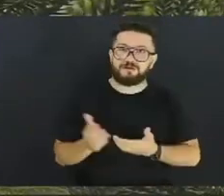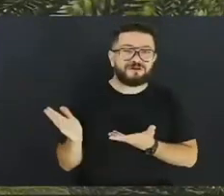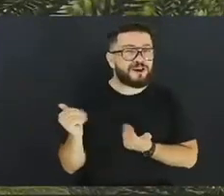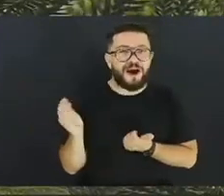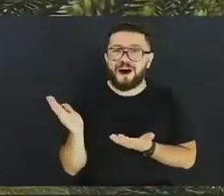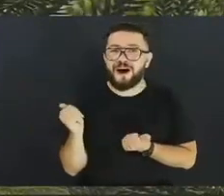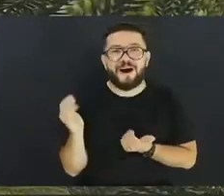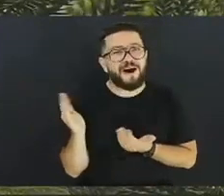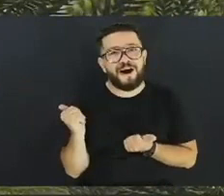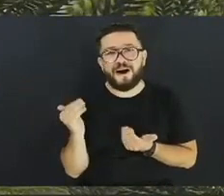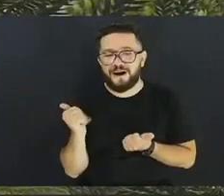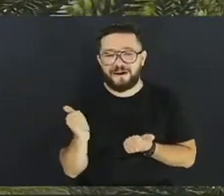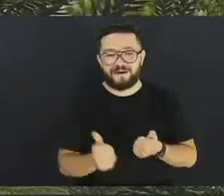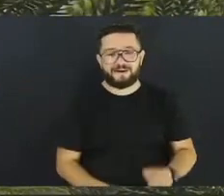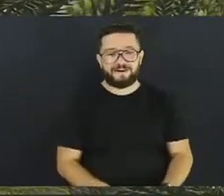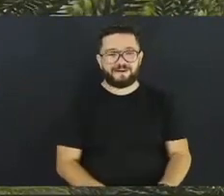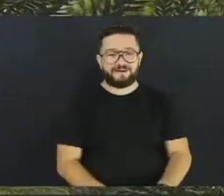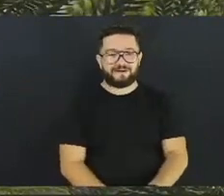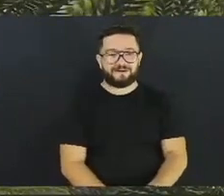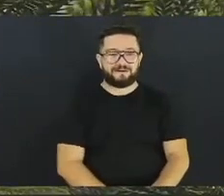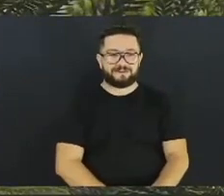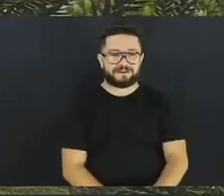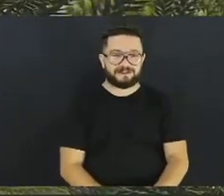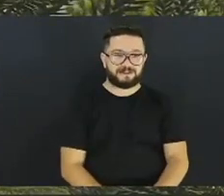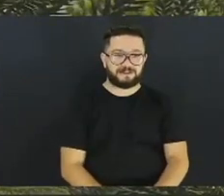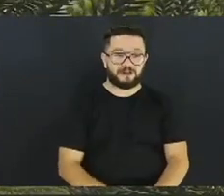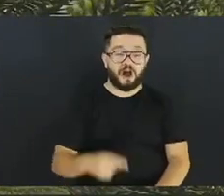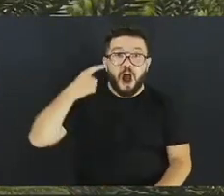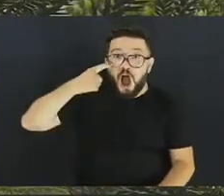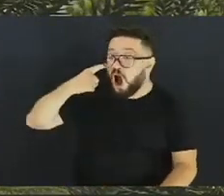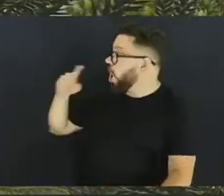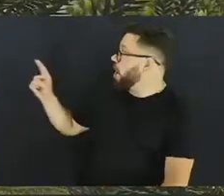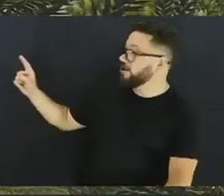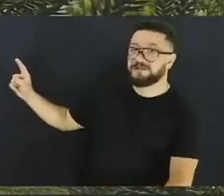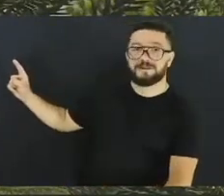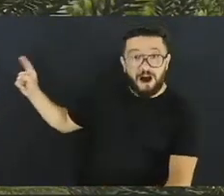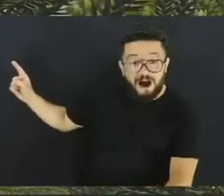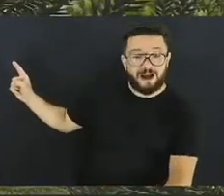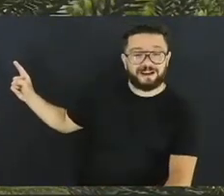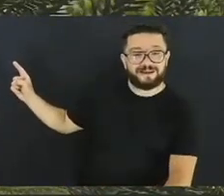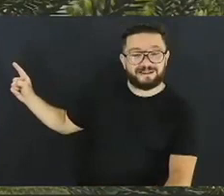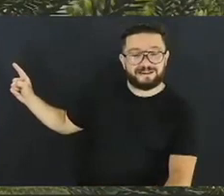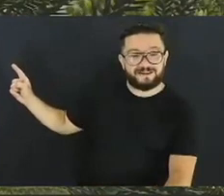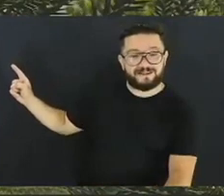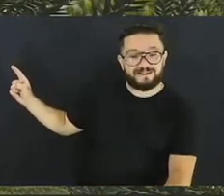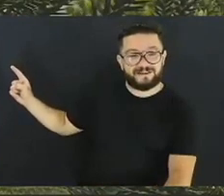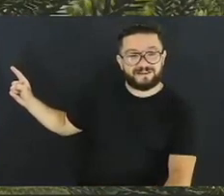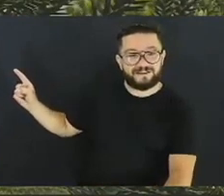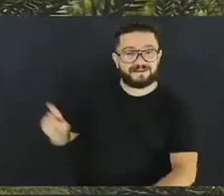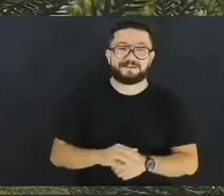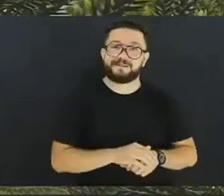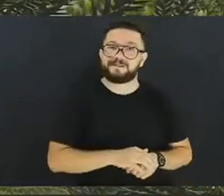A produtividade, isso aí está lá, gente, convido todos os vereadores, todos que quiserem visitar nosso viveiro